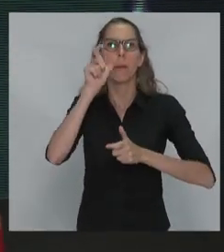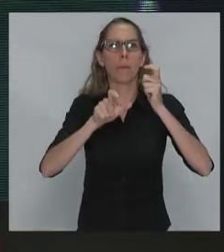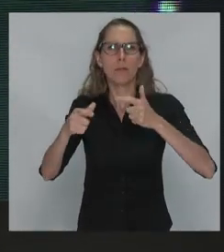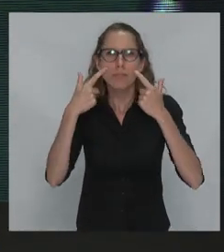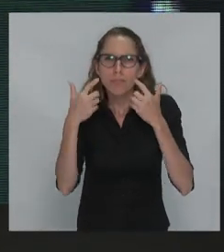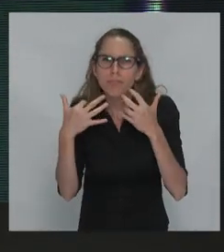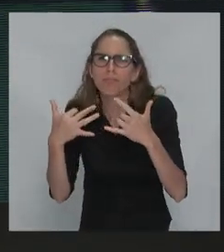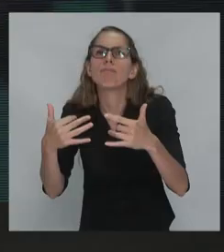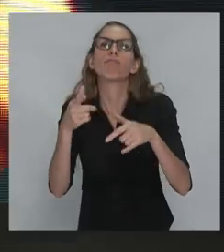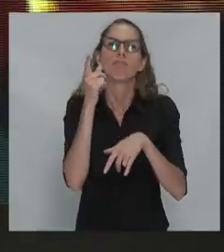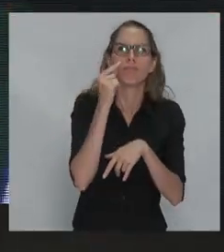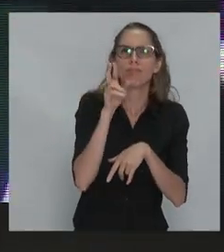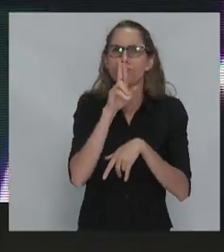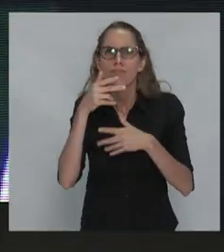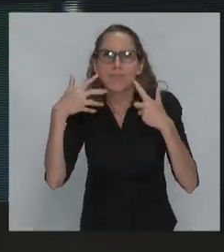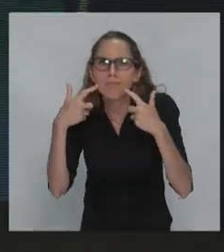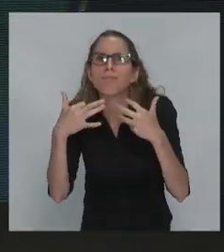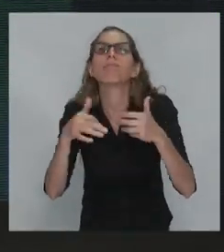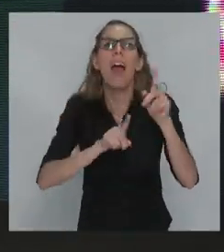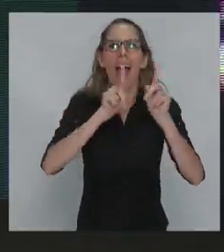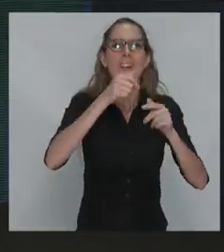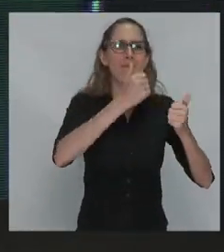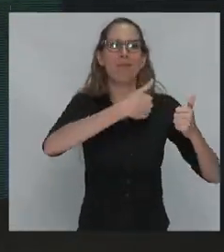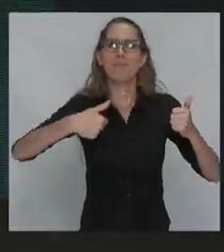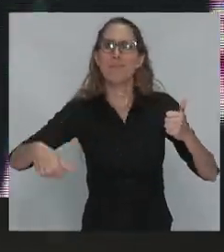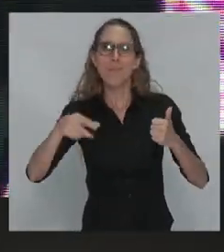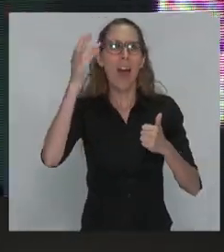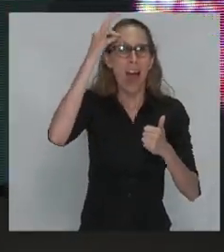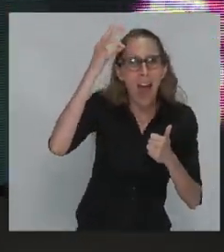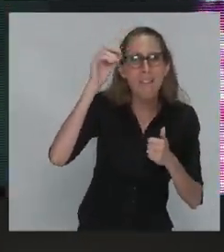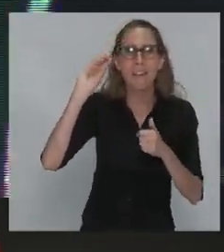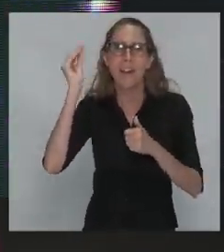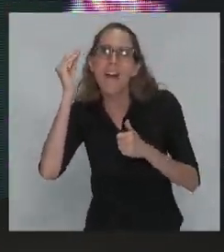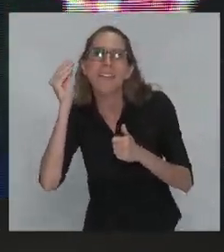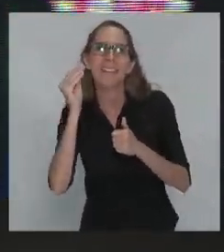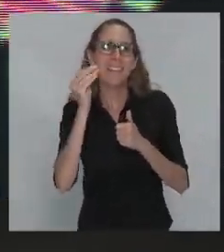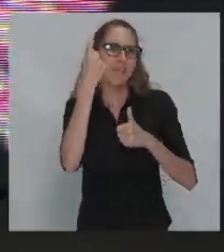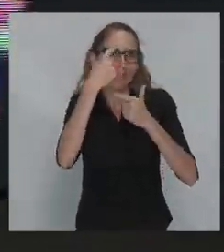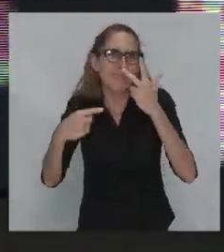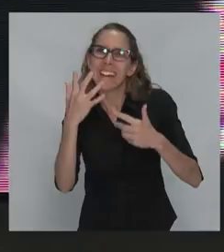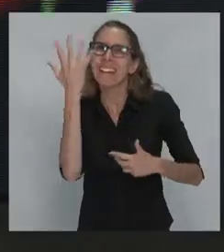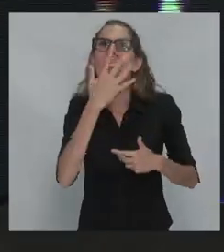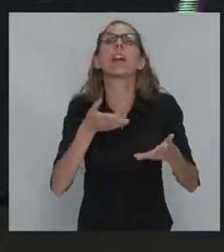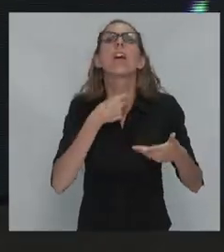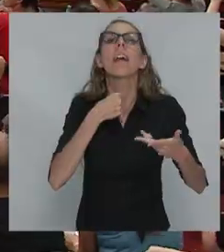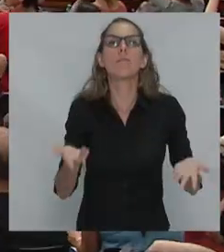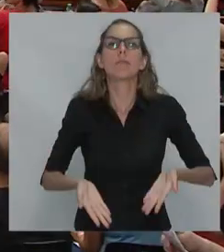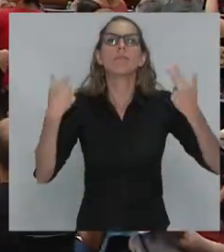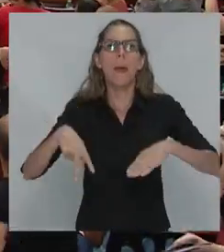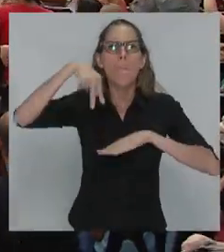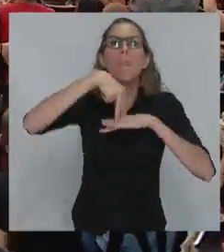negros e negras que aqui estão, africanos, brasileiros, que possam se levantar e vir aqui na frente e